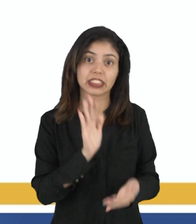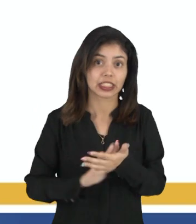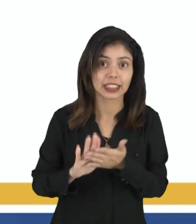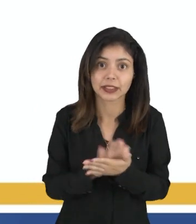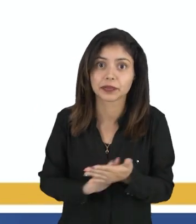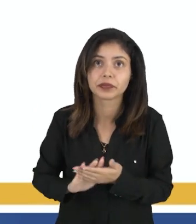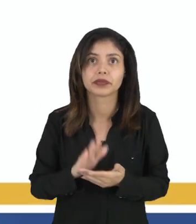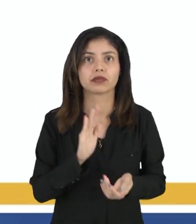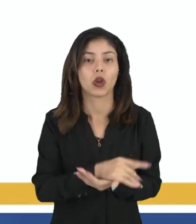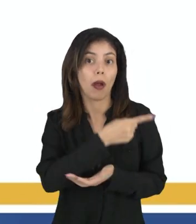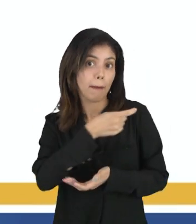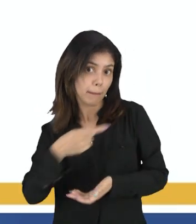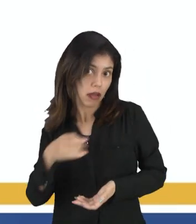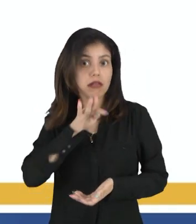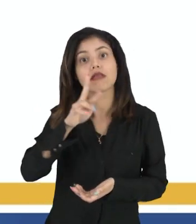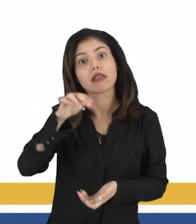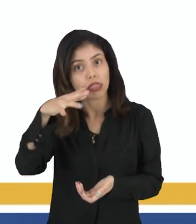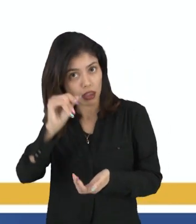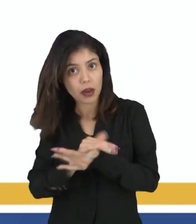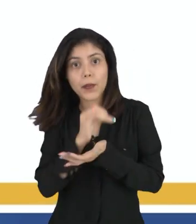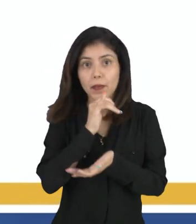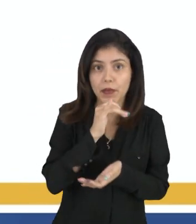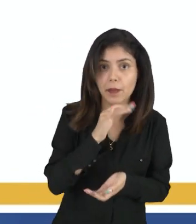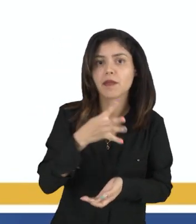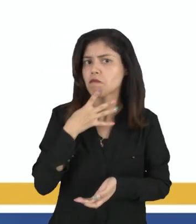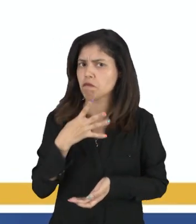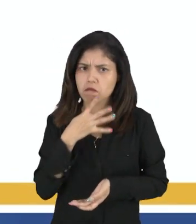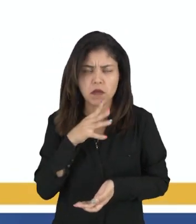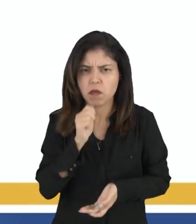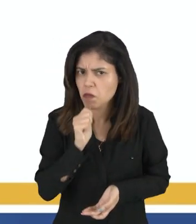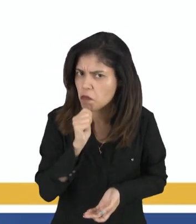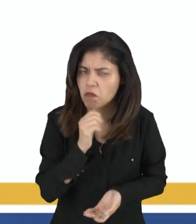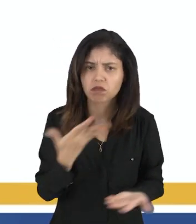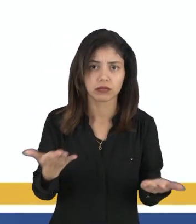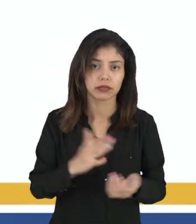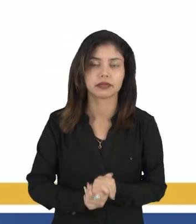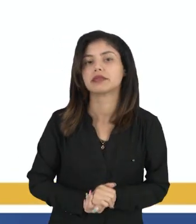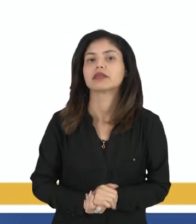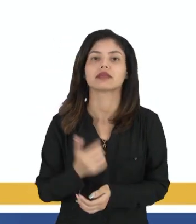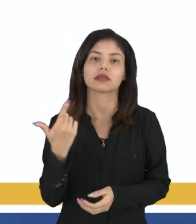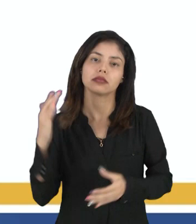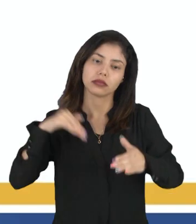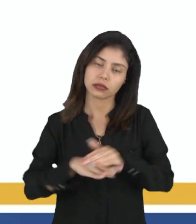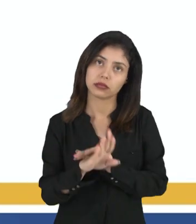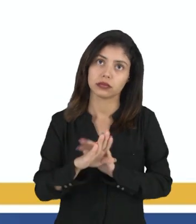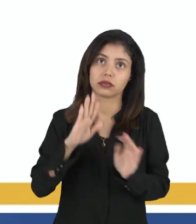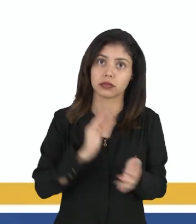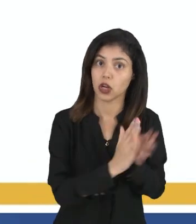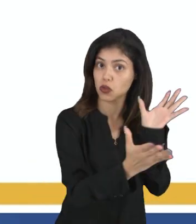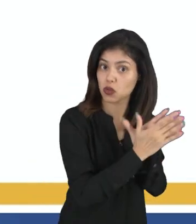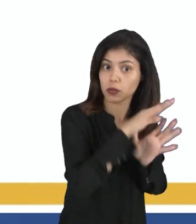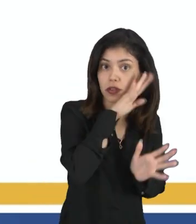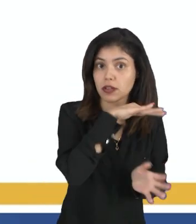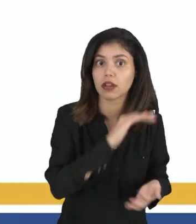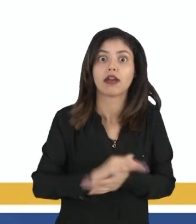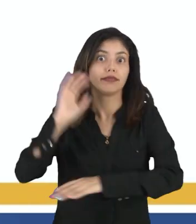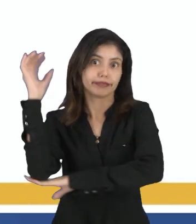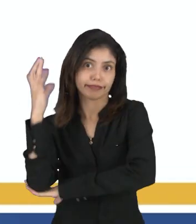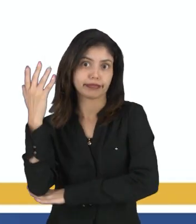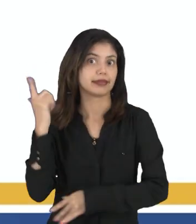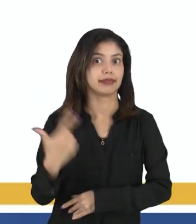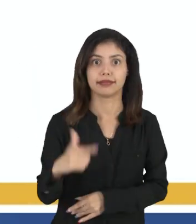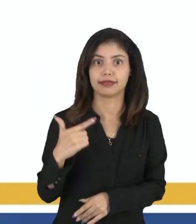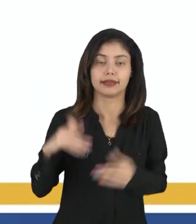né? Uma bactéria, por exemplo, que naquela época ainda não era conhecida, mas uma bactéria, né, ela não se encaixa nem no grupo dos animais e nem no grupo